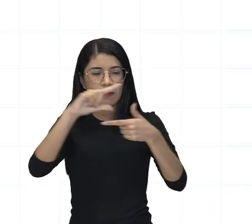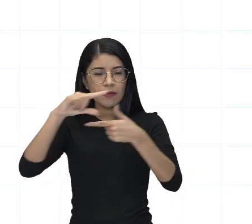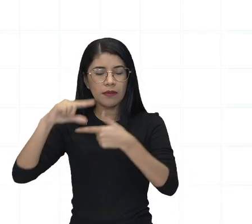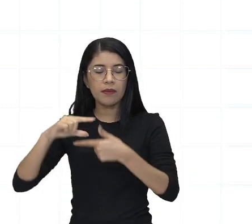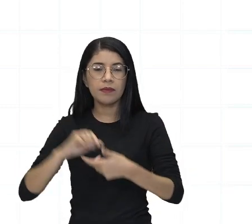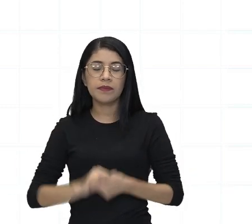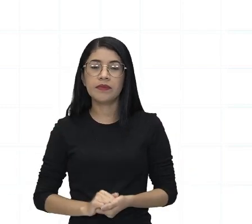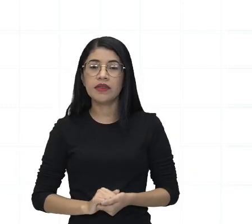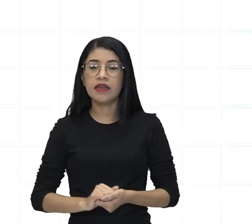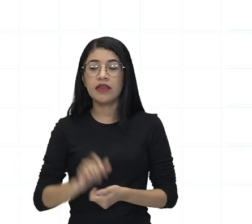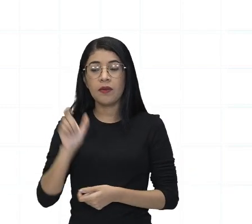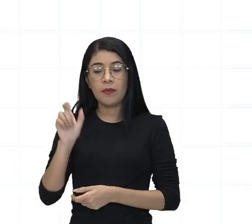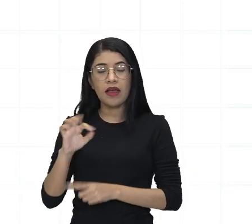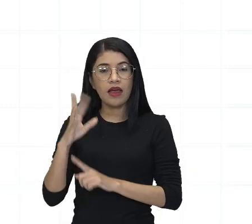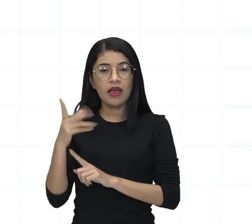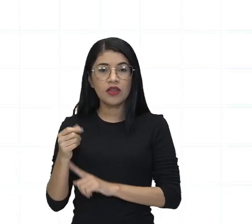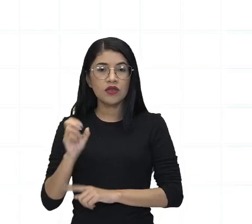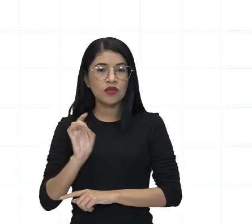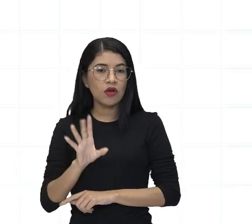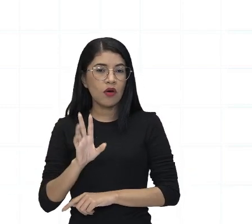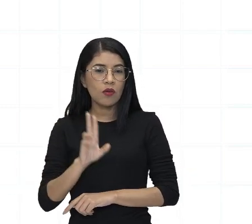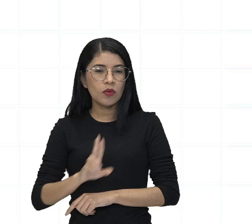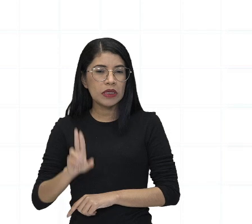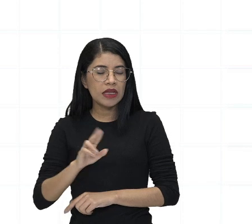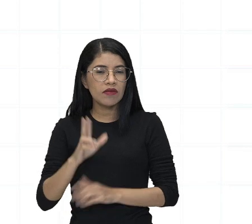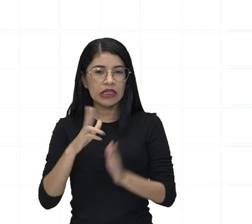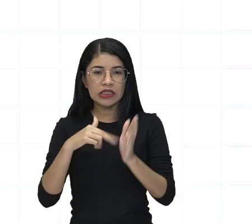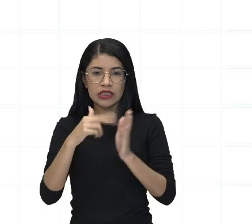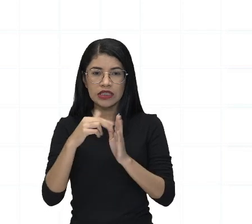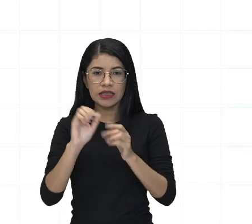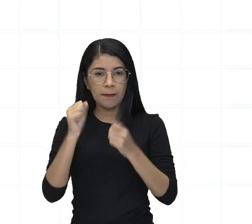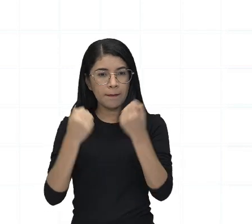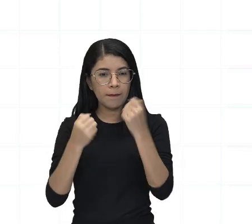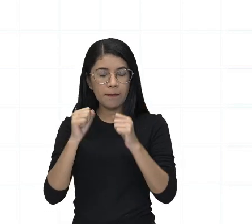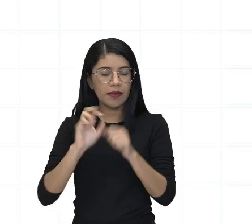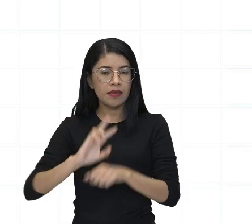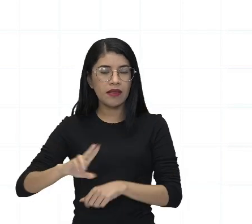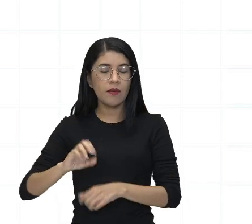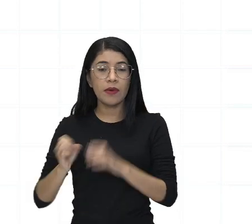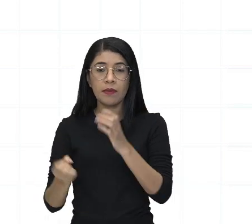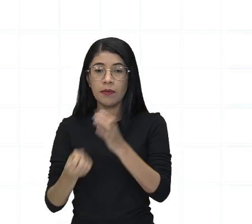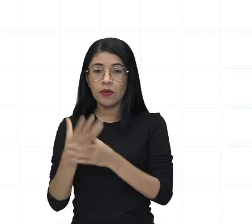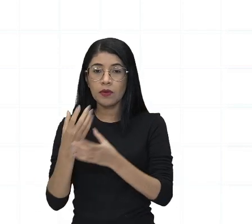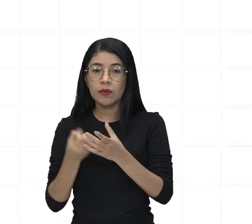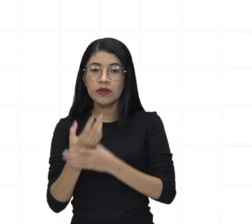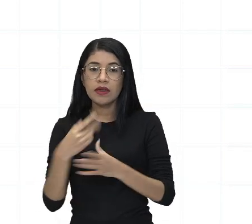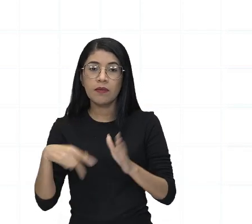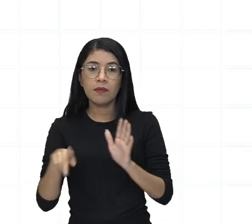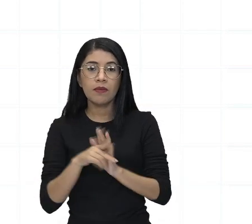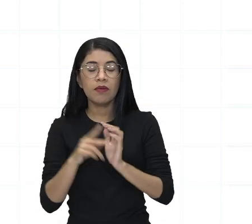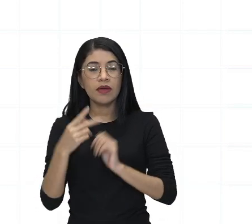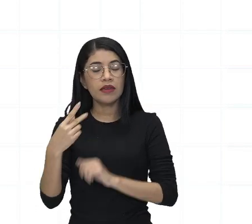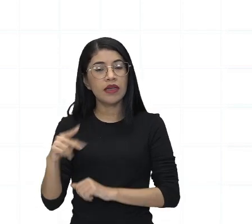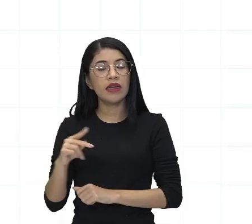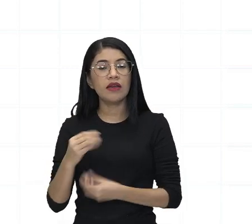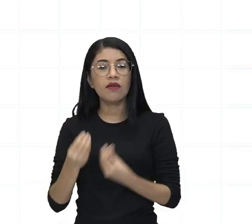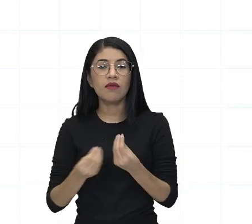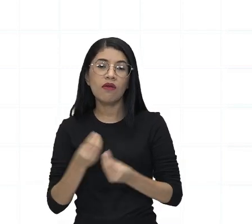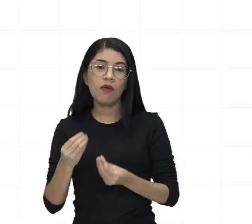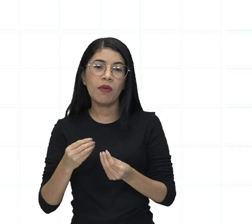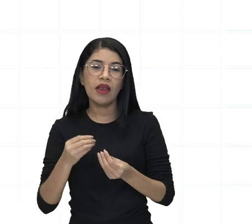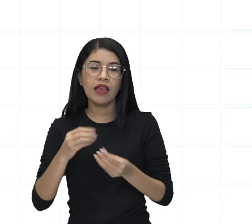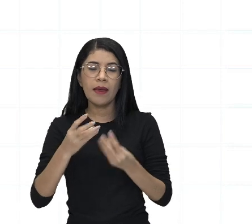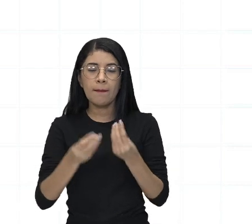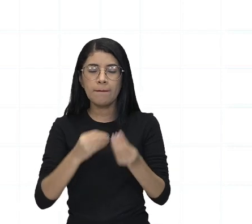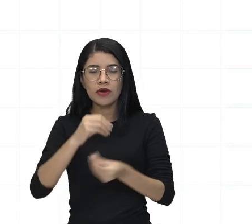não fazia uso de tintas industriais, ele produzia suas próprias tintas, onde diluía verniz,